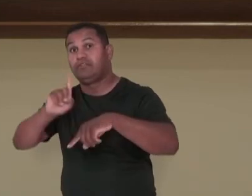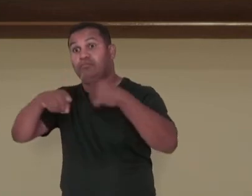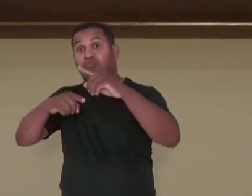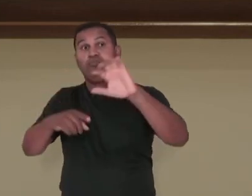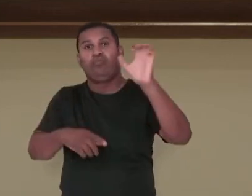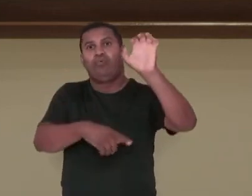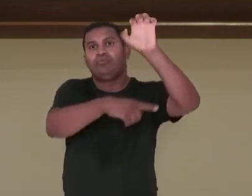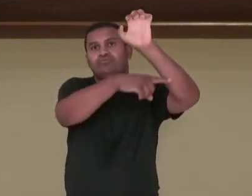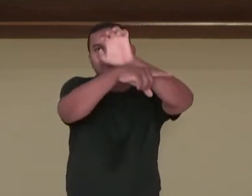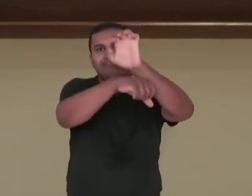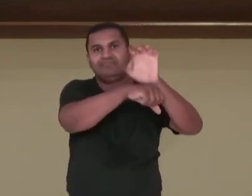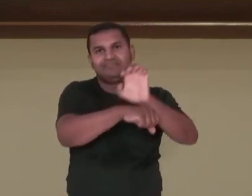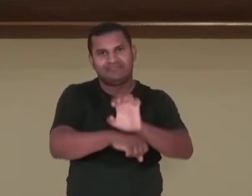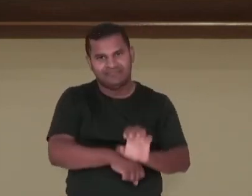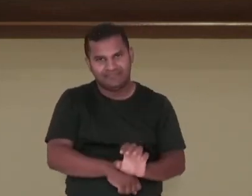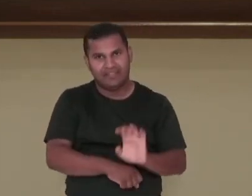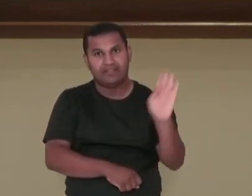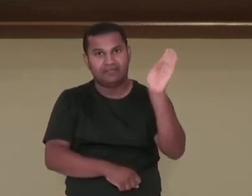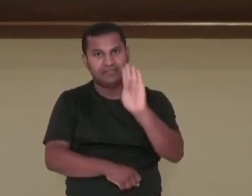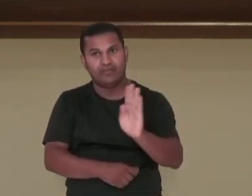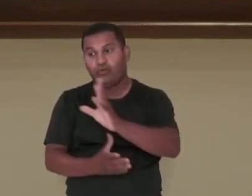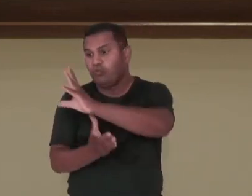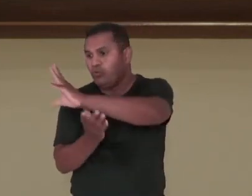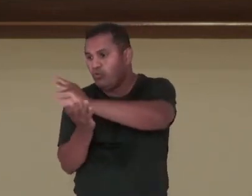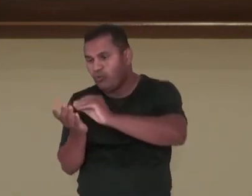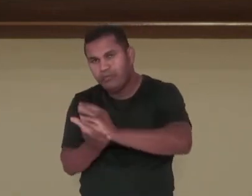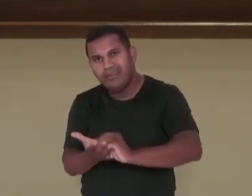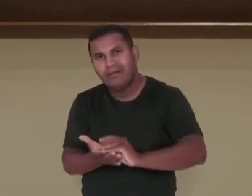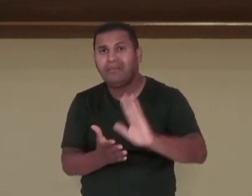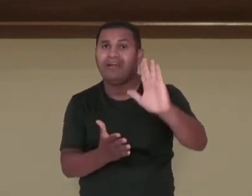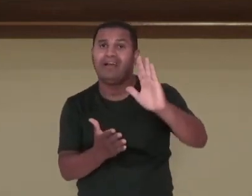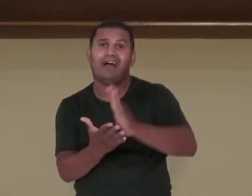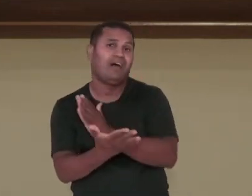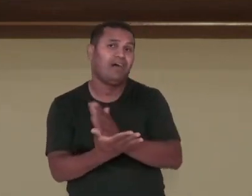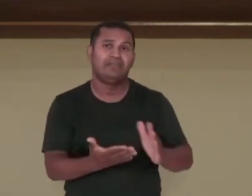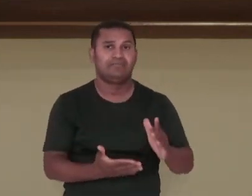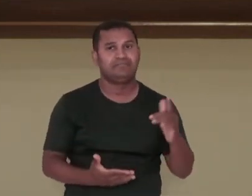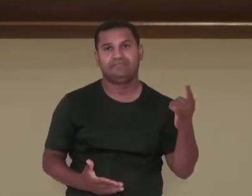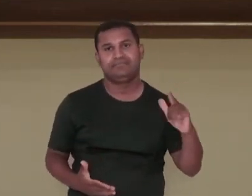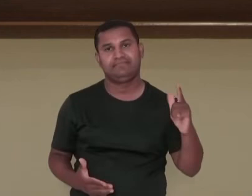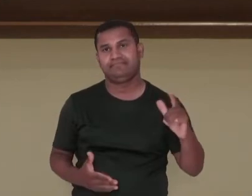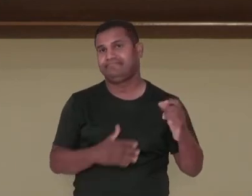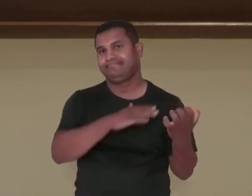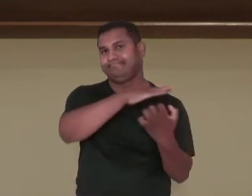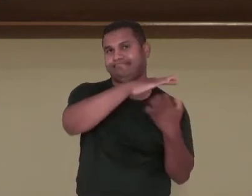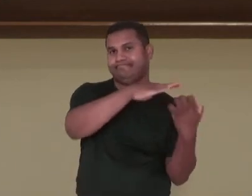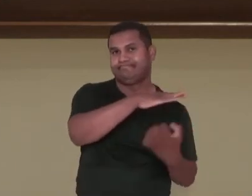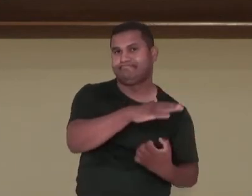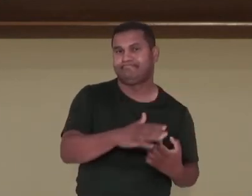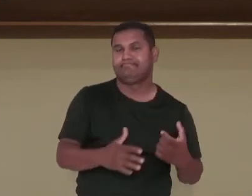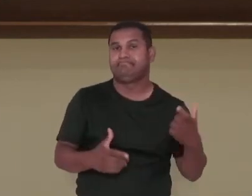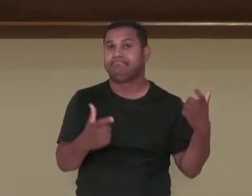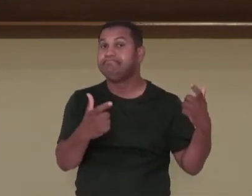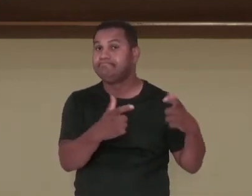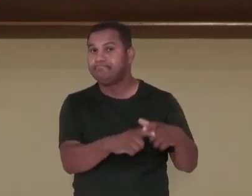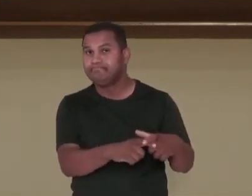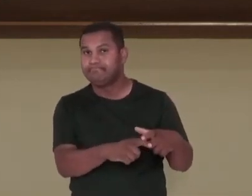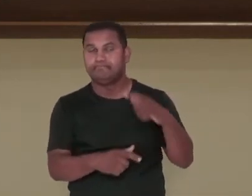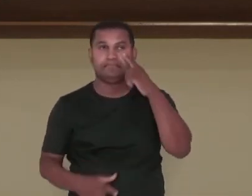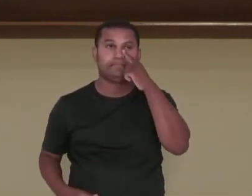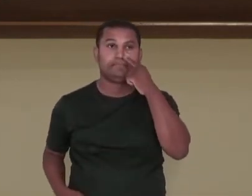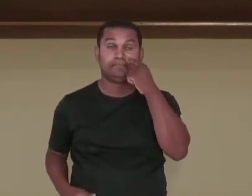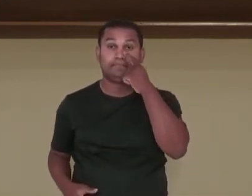das fábricas, eles concordaram em atender às reivindicações dos grevistas, mas apenas